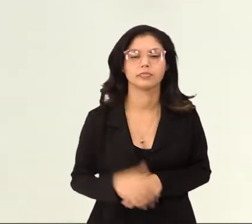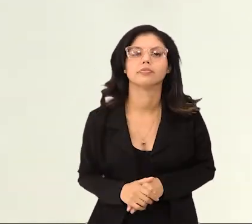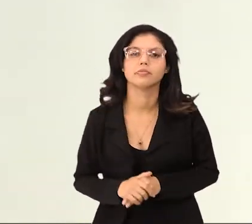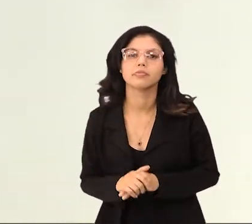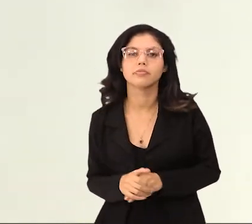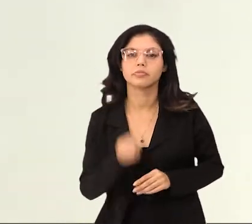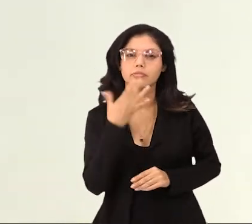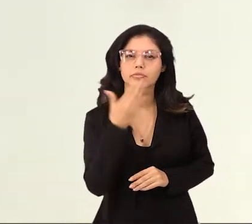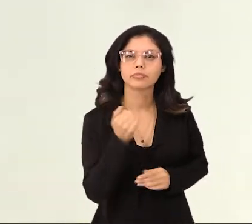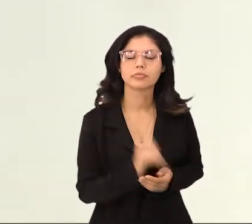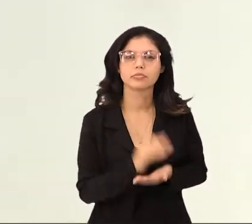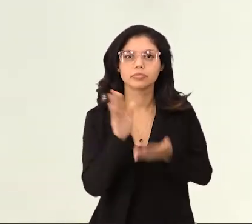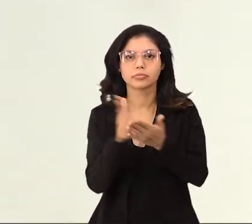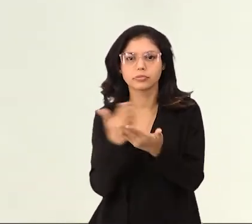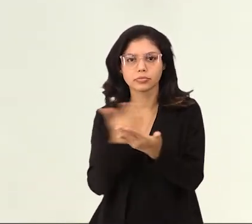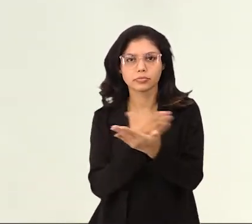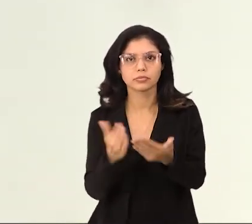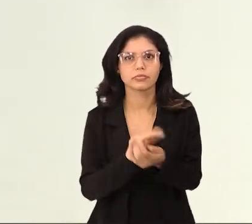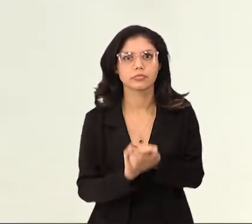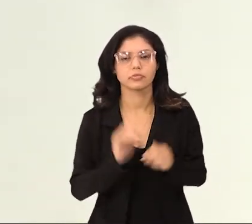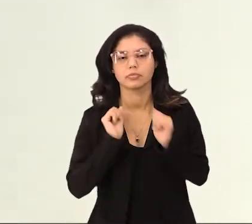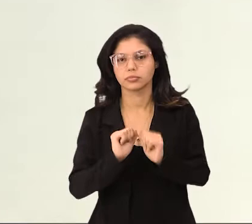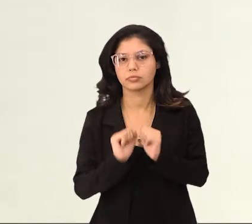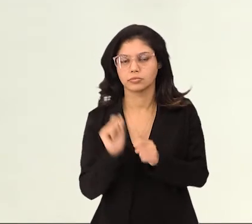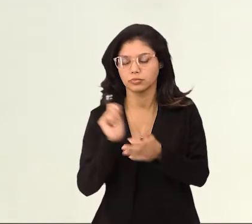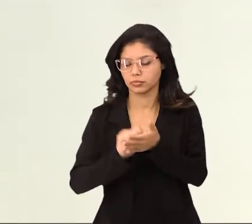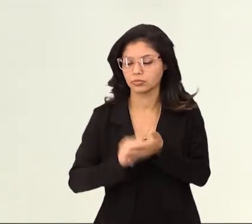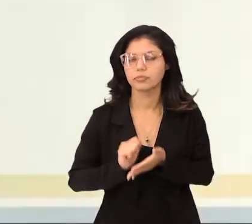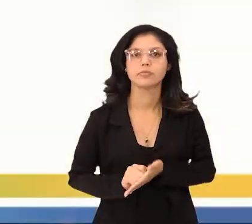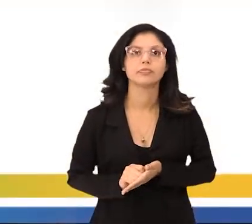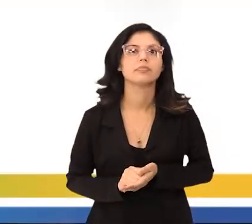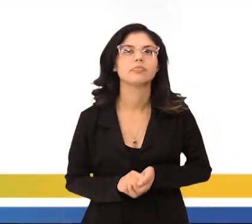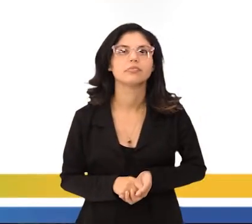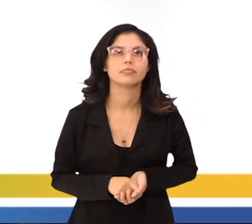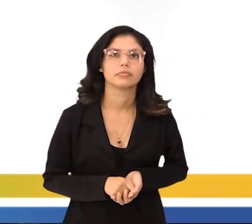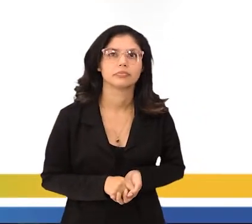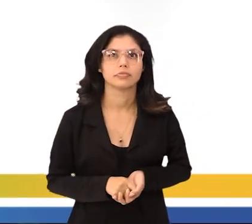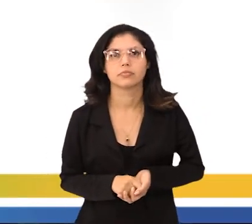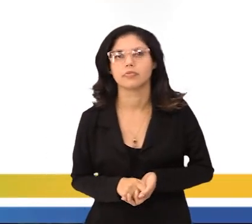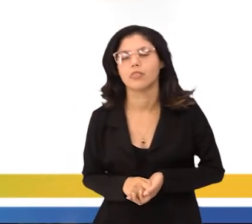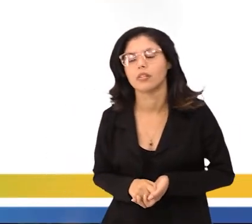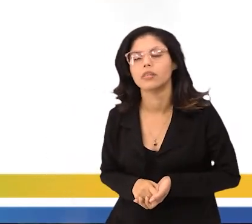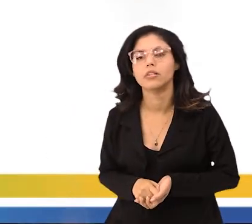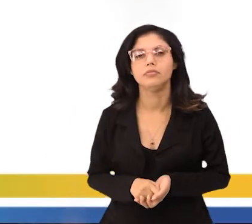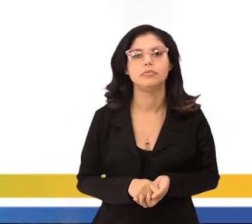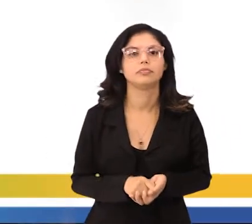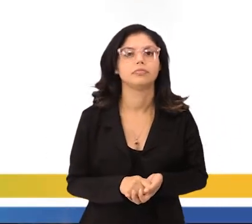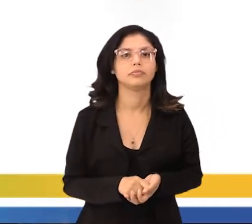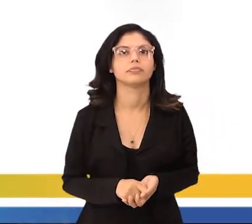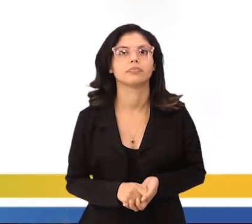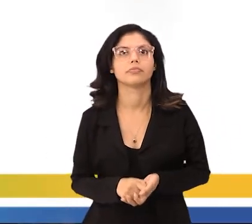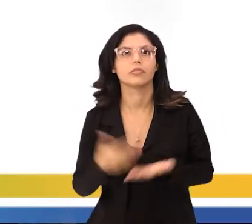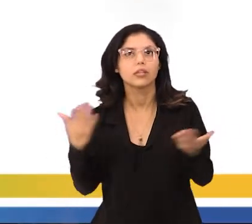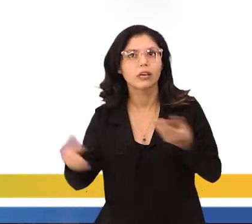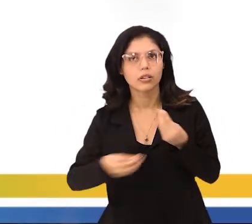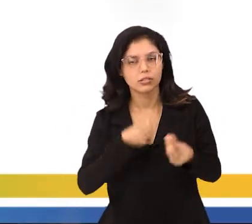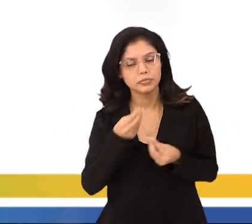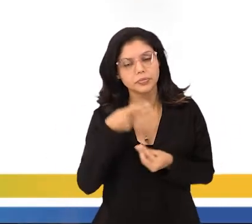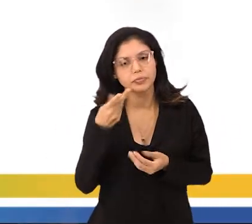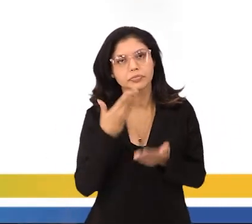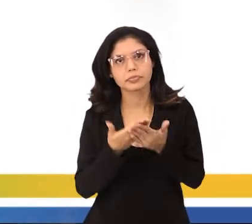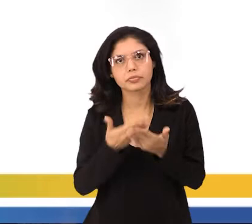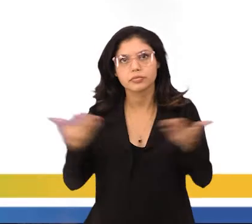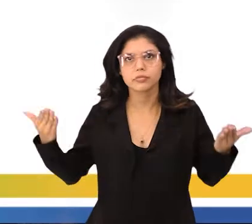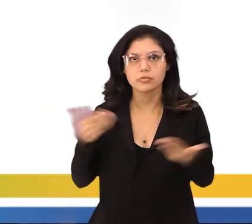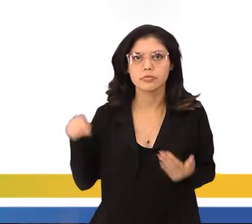bom? Então pegue seu caderno para que você possa fazer algumas anotações. Tá ok? Então vamos lá. Então, como foi falado, na